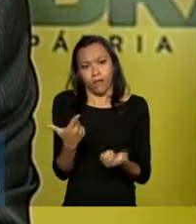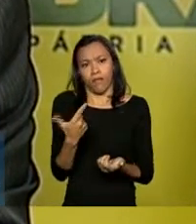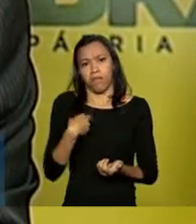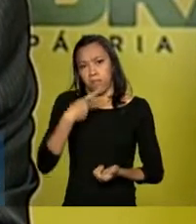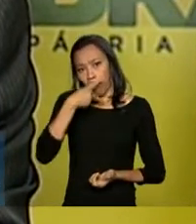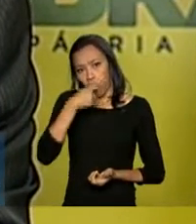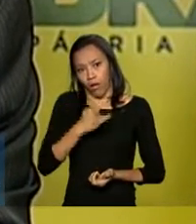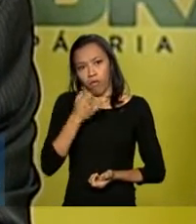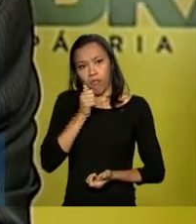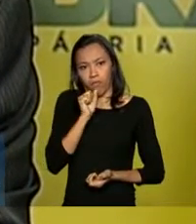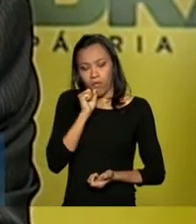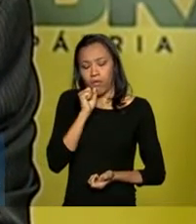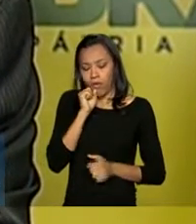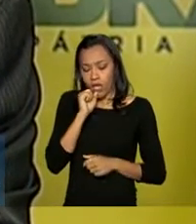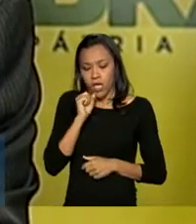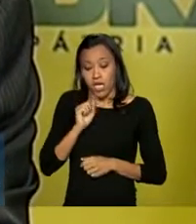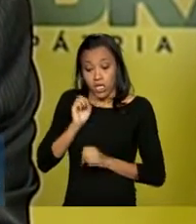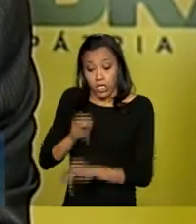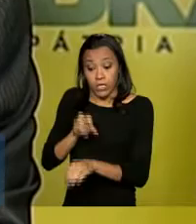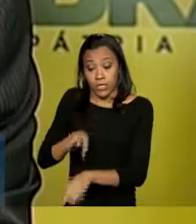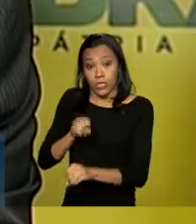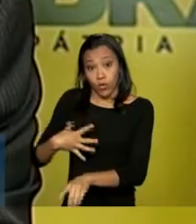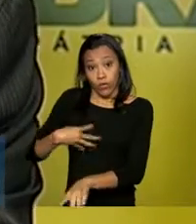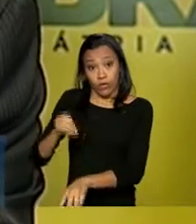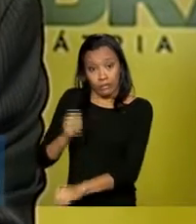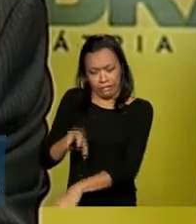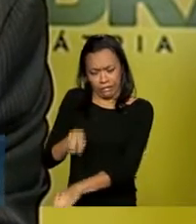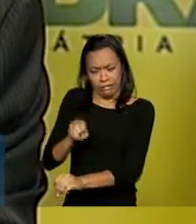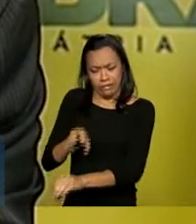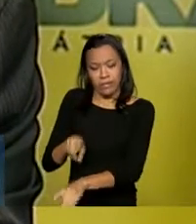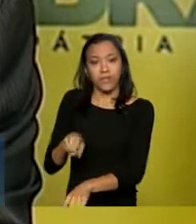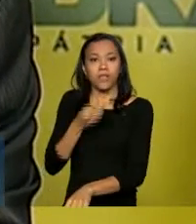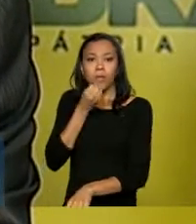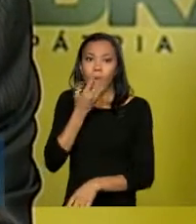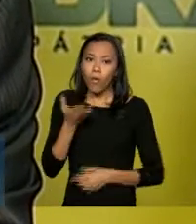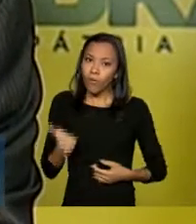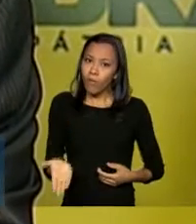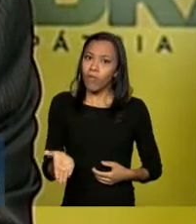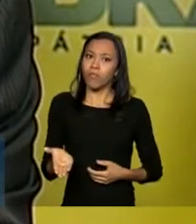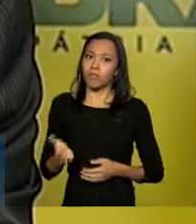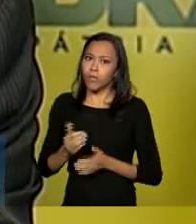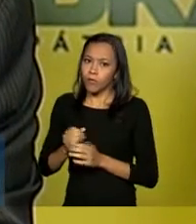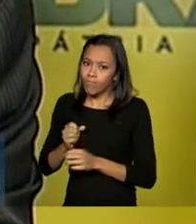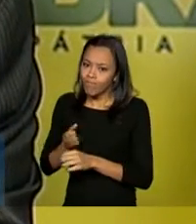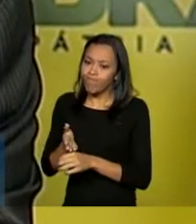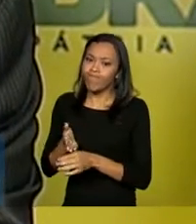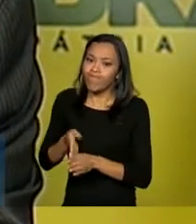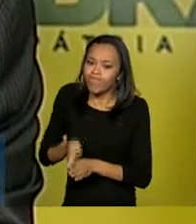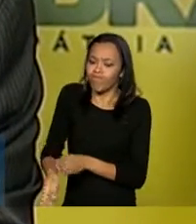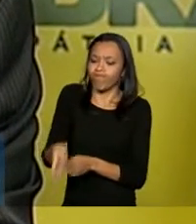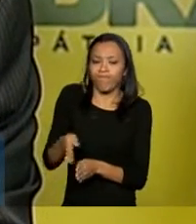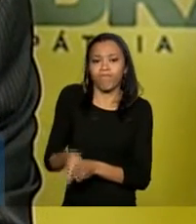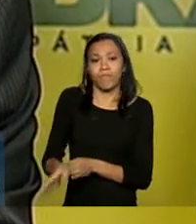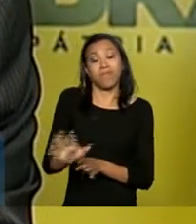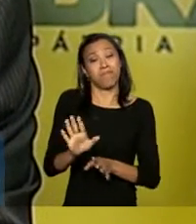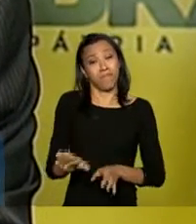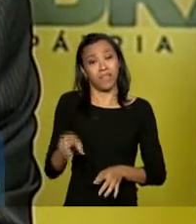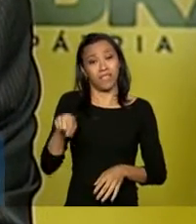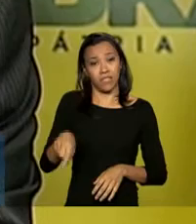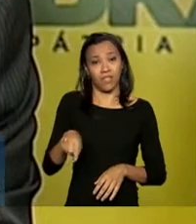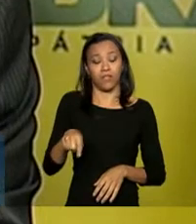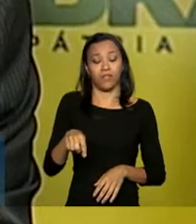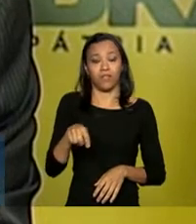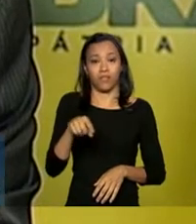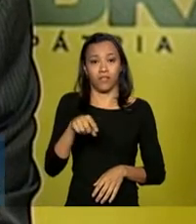se debruça mais sobre a educação do filho, a educação vai melhorar e isso é bom, mas isso se torna pernicioso